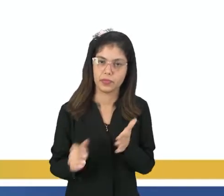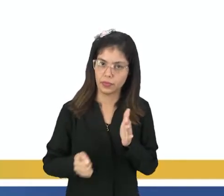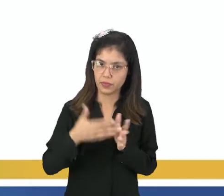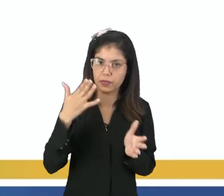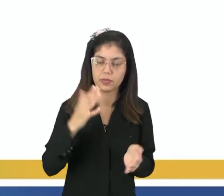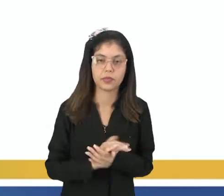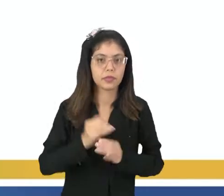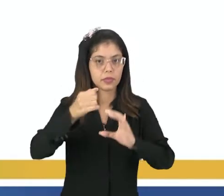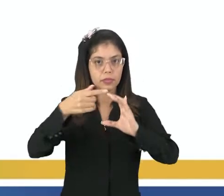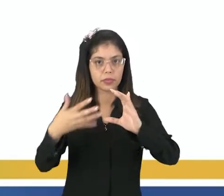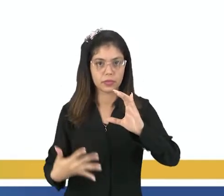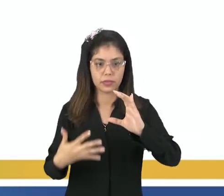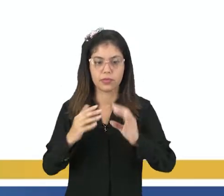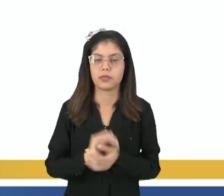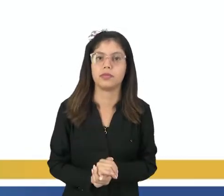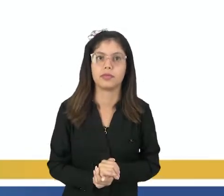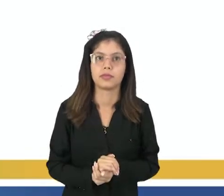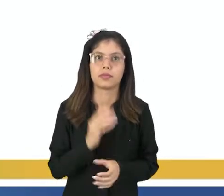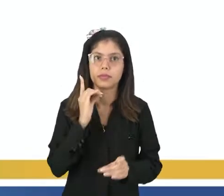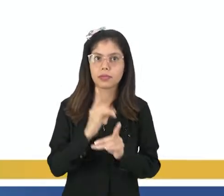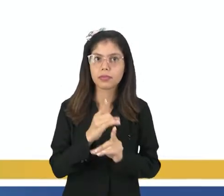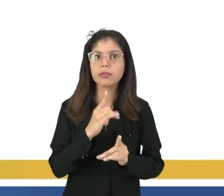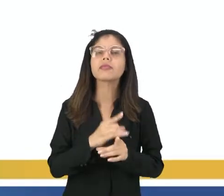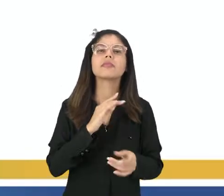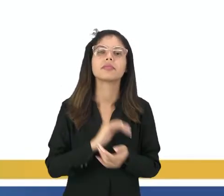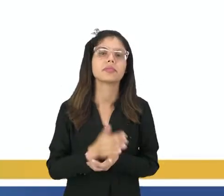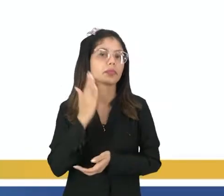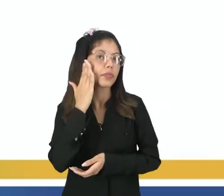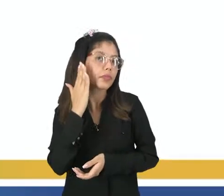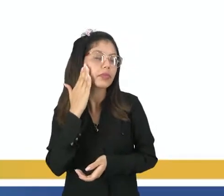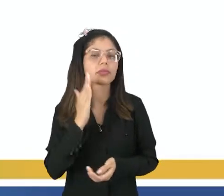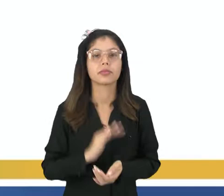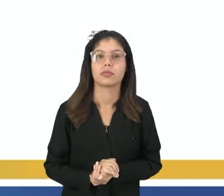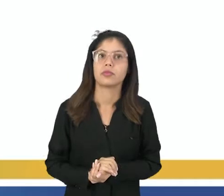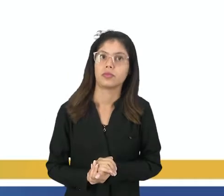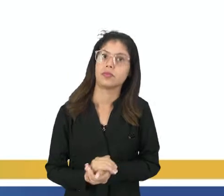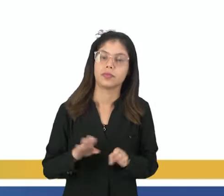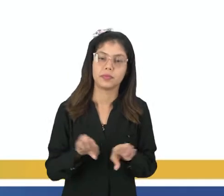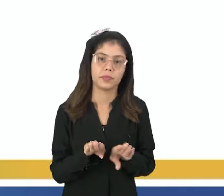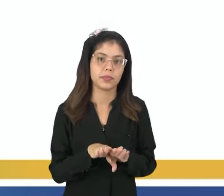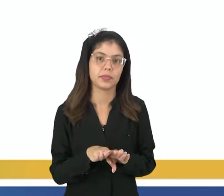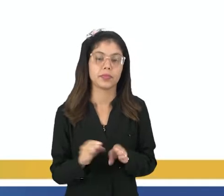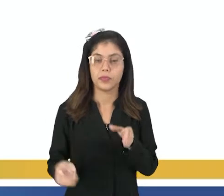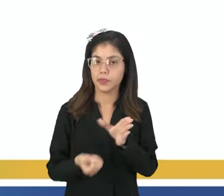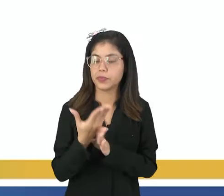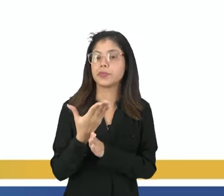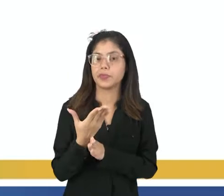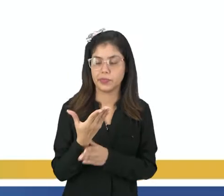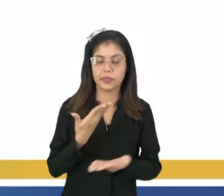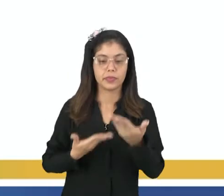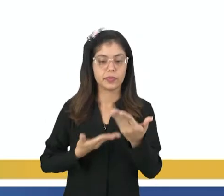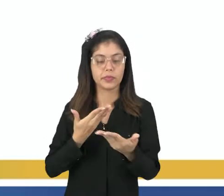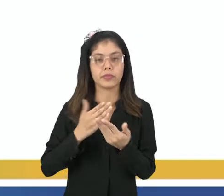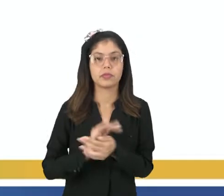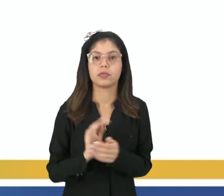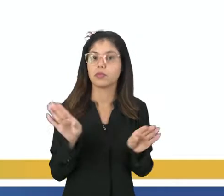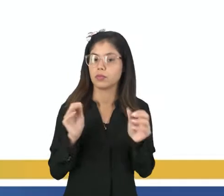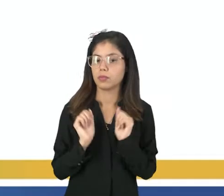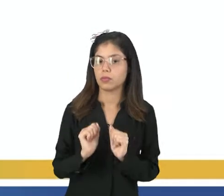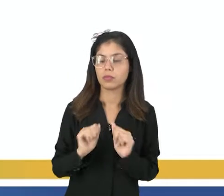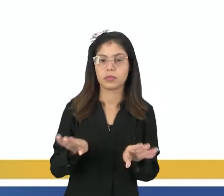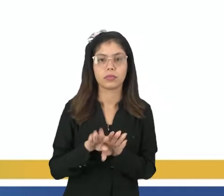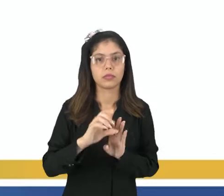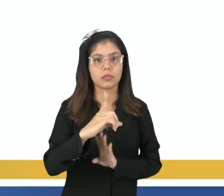espécies, como eu falei, para serem descobertas, para a gente entender as relações existentes entre elas e também para poder